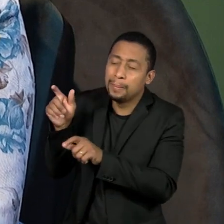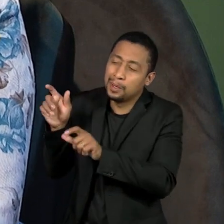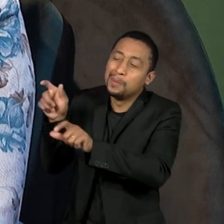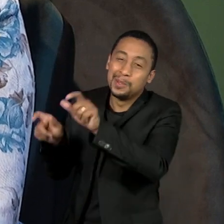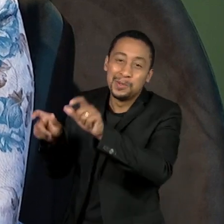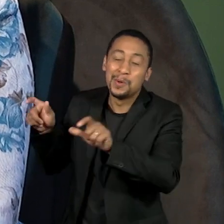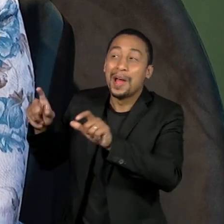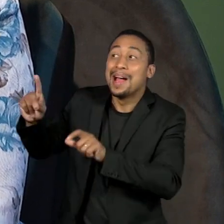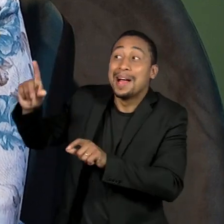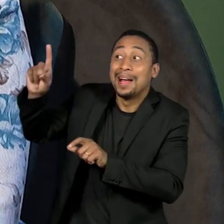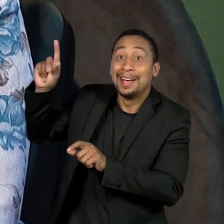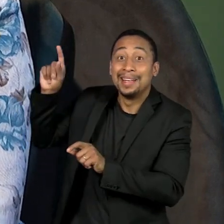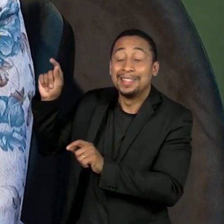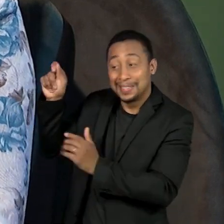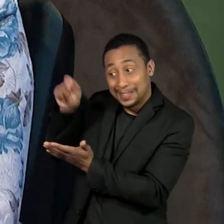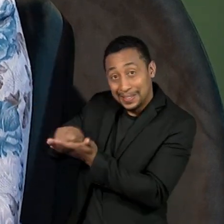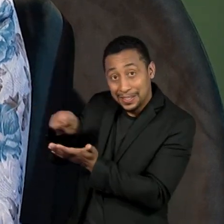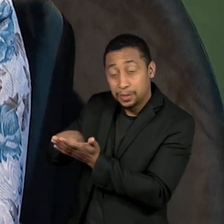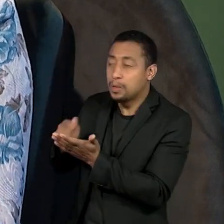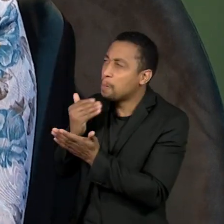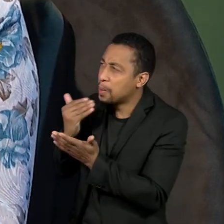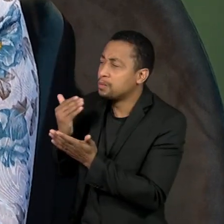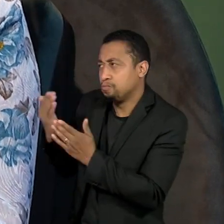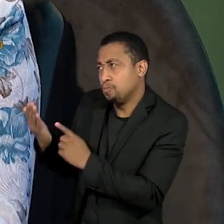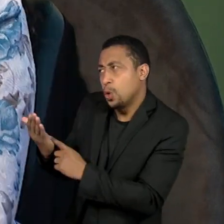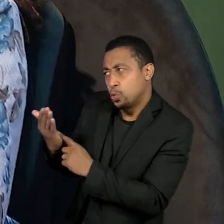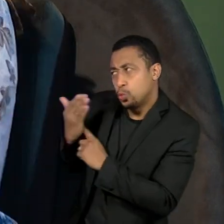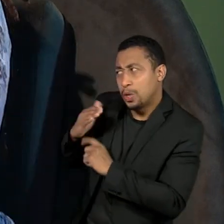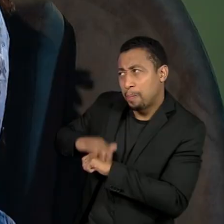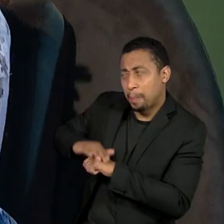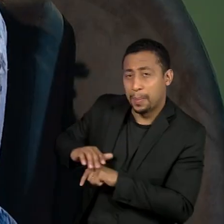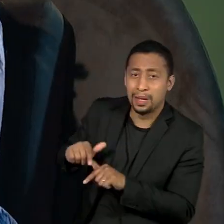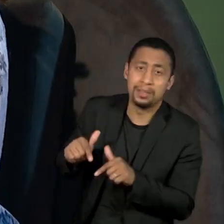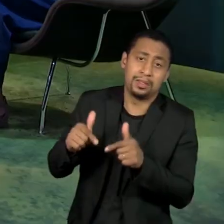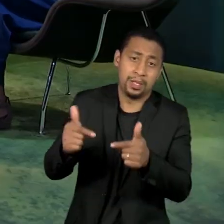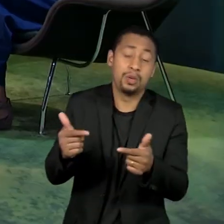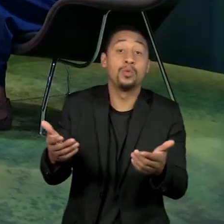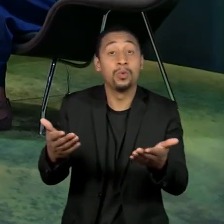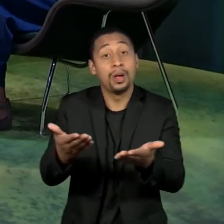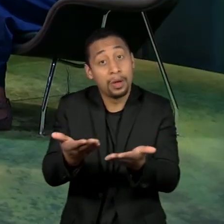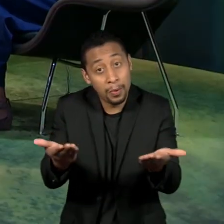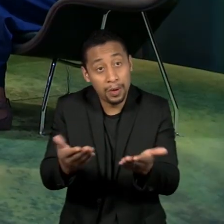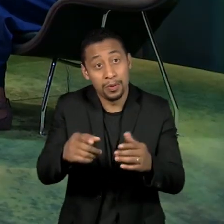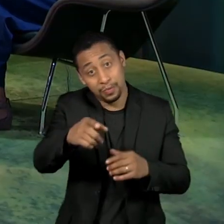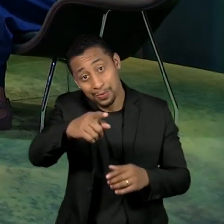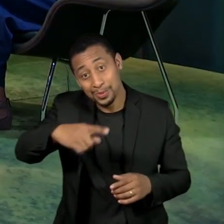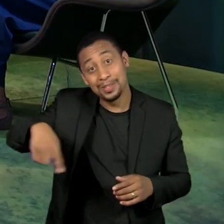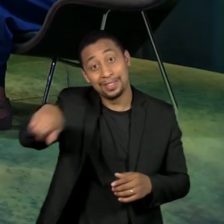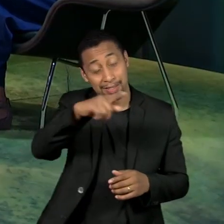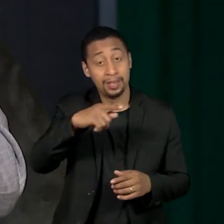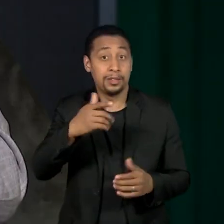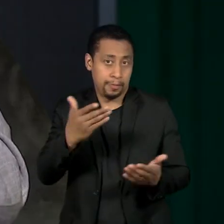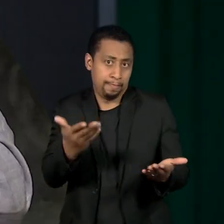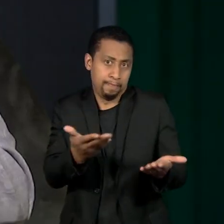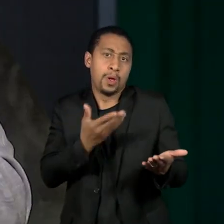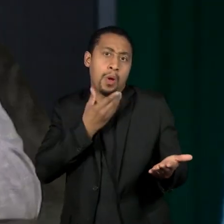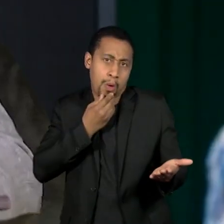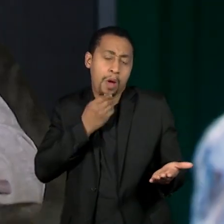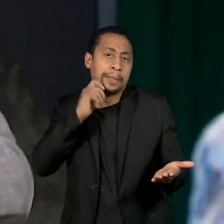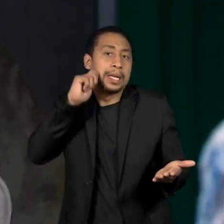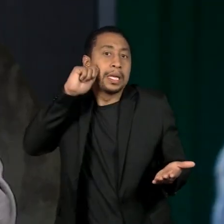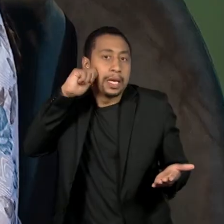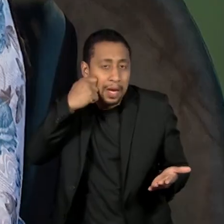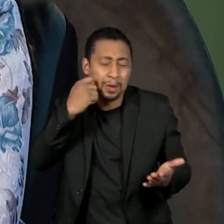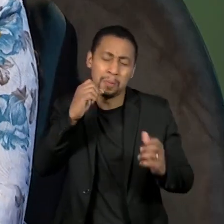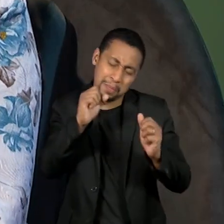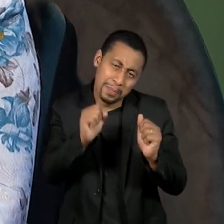antes. Aproveito, né? Deveria ter feito isso no começo, para pedir a bênção de vocês, né? Porque são homens pode negros. Fazer agora. Nunca é são